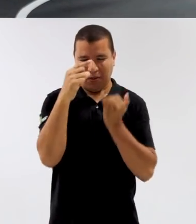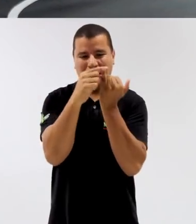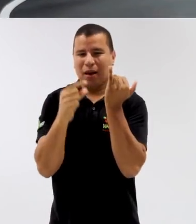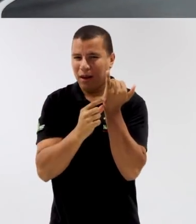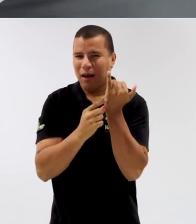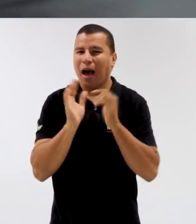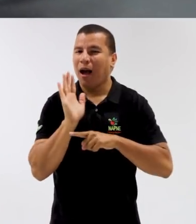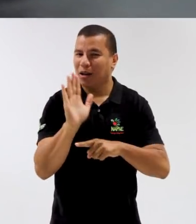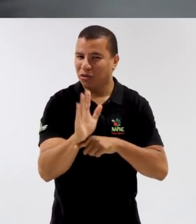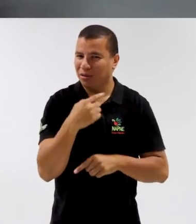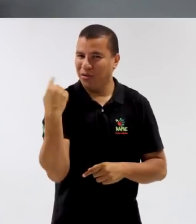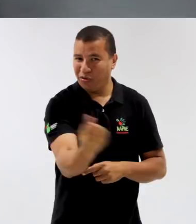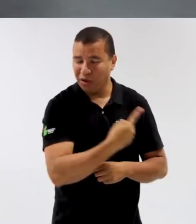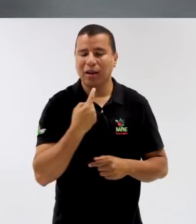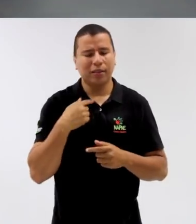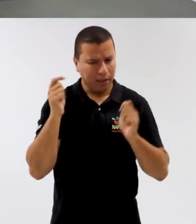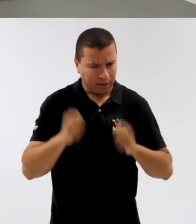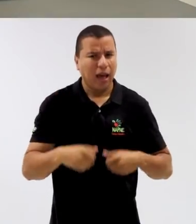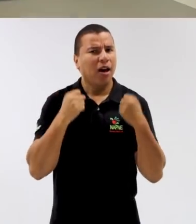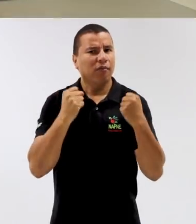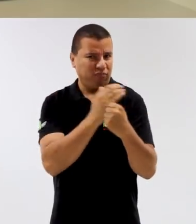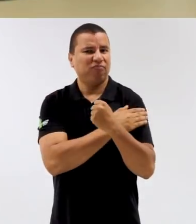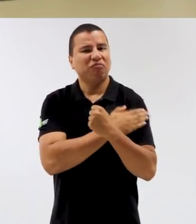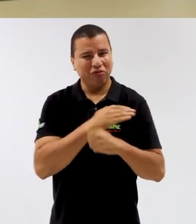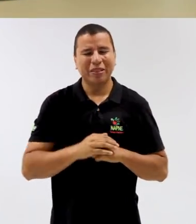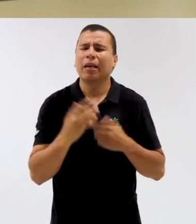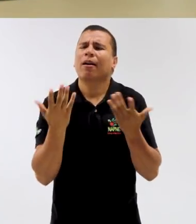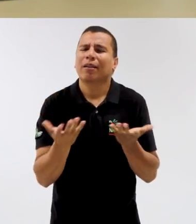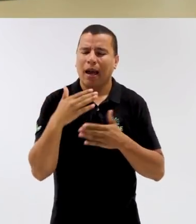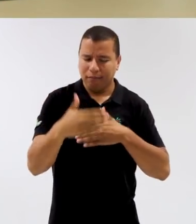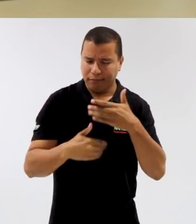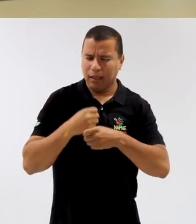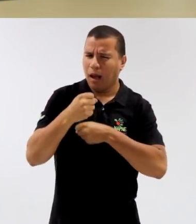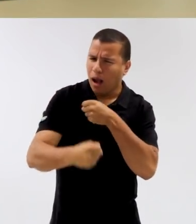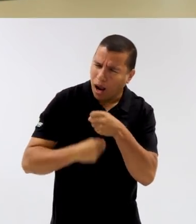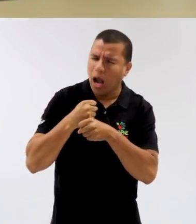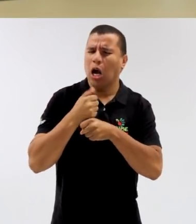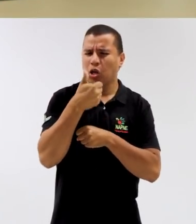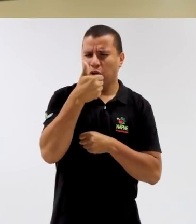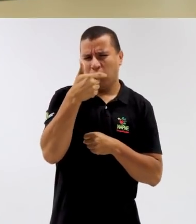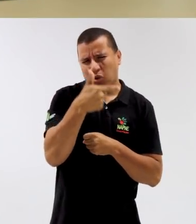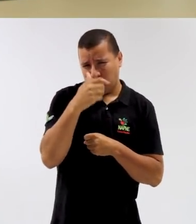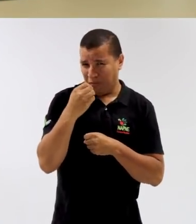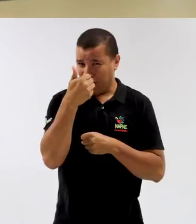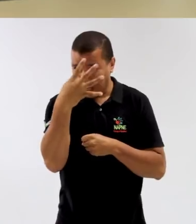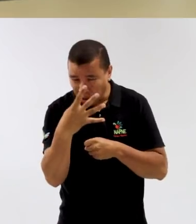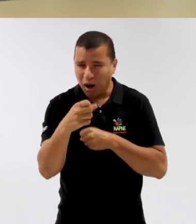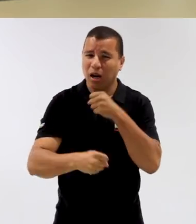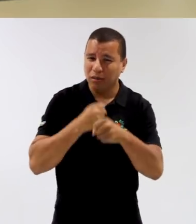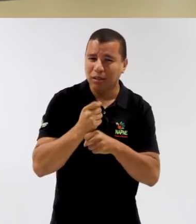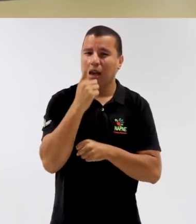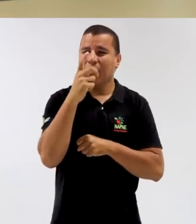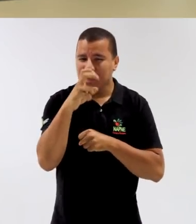ações na área da robótica ganhou ainda mais fôlego com o passar dos anos né 2014 15 16 17 nós